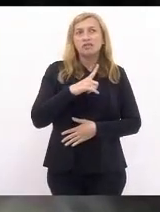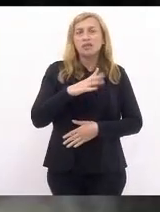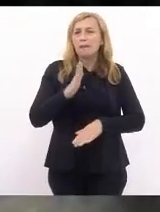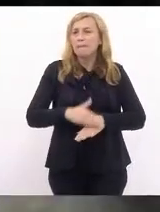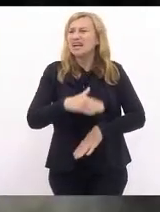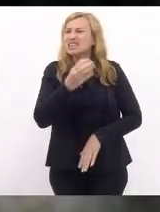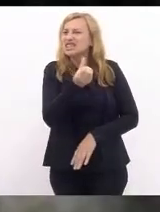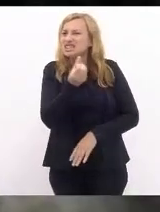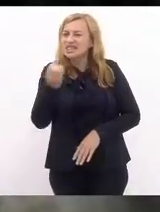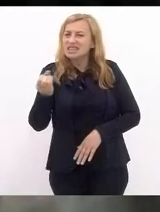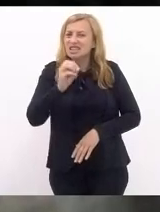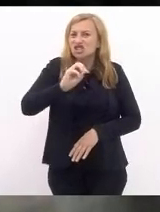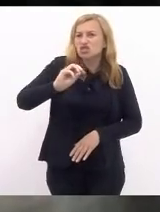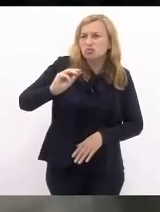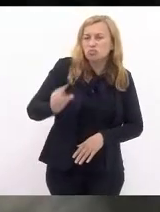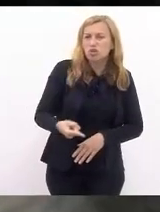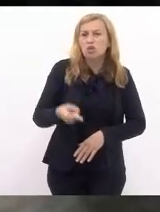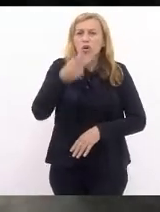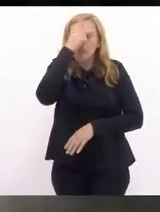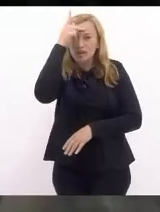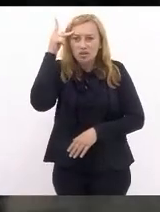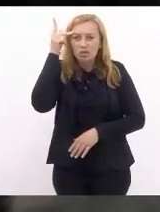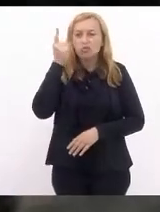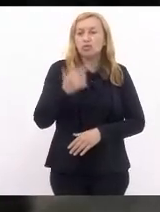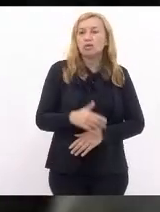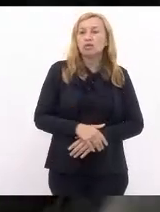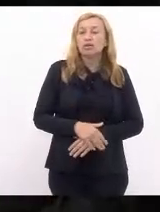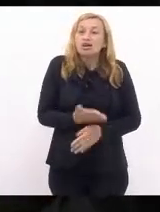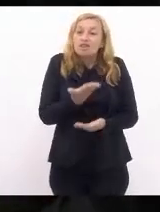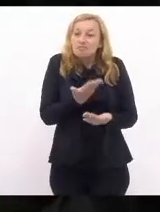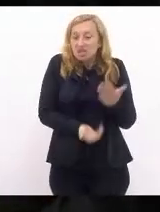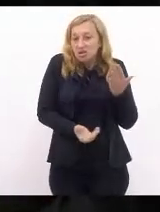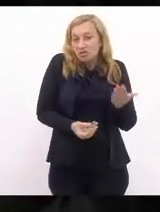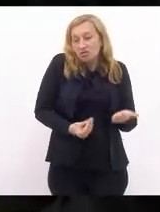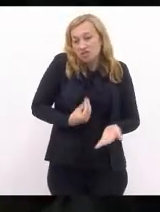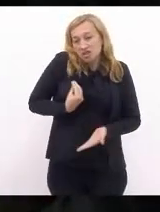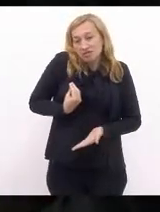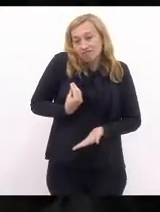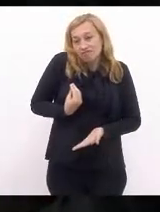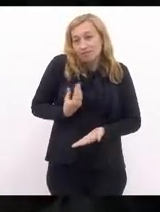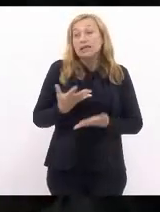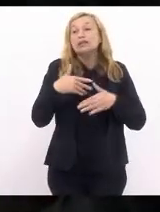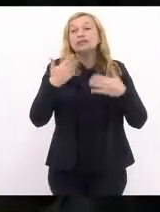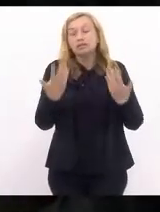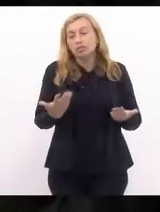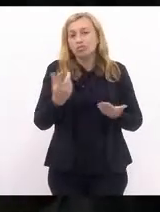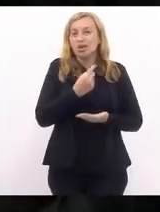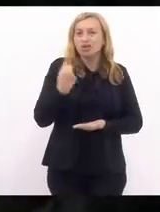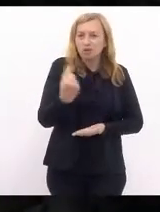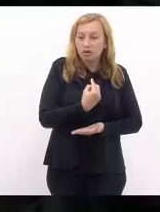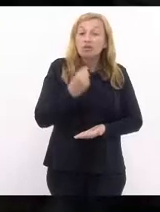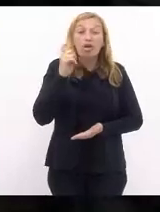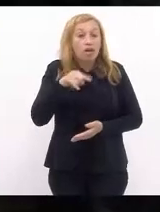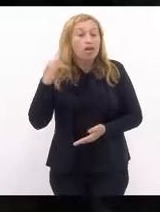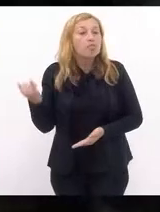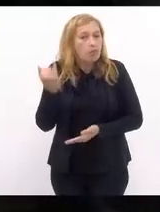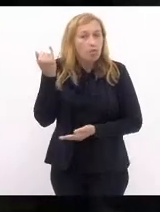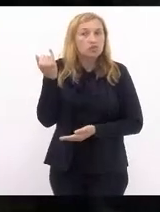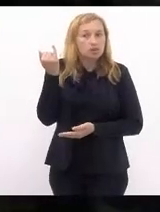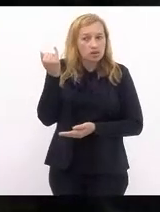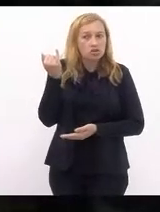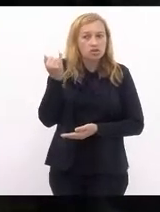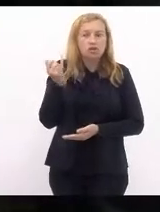aí mais de 600 mil pessoas que perderam a vida então para gente é muito importante